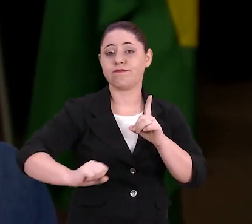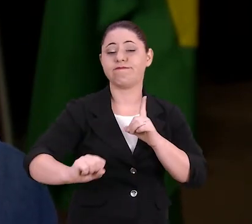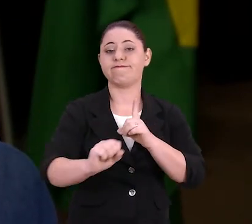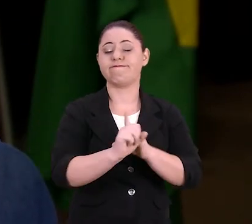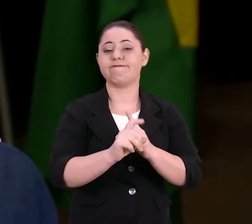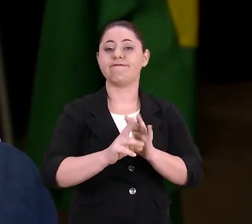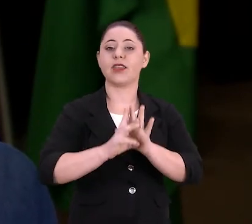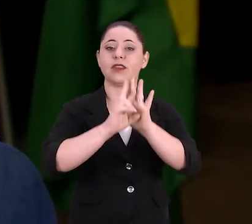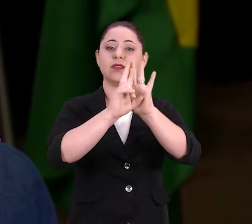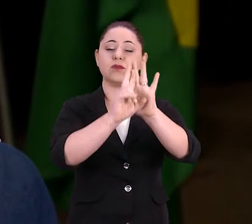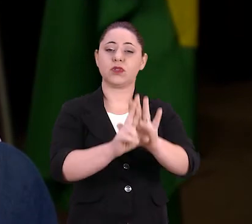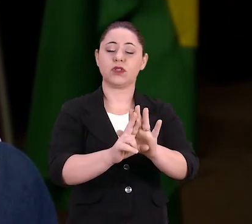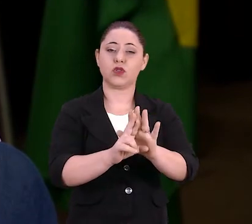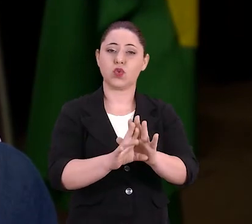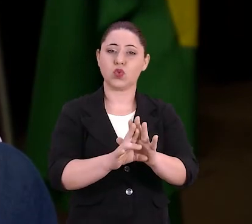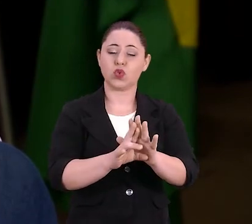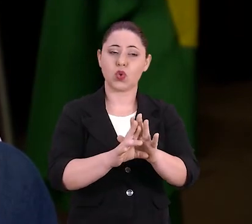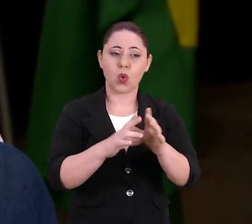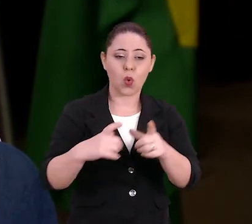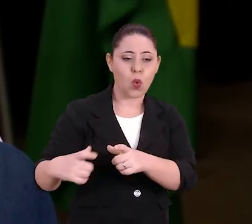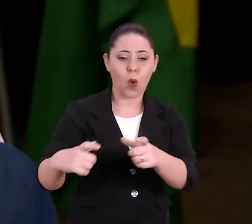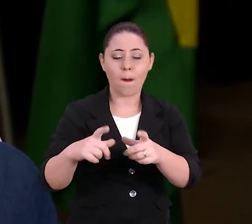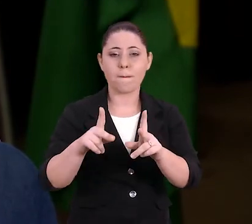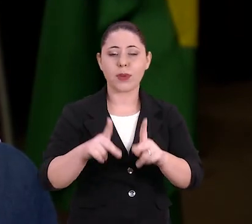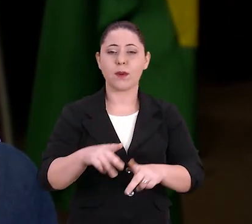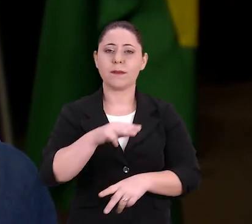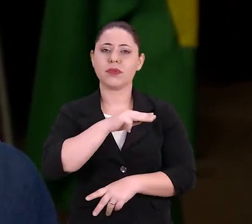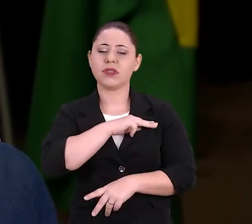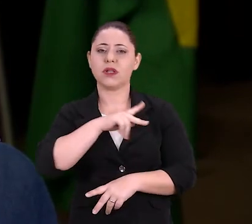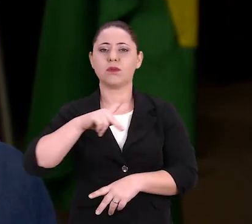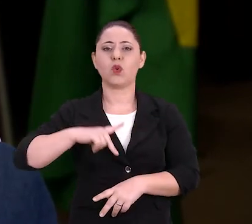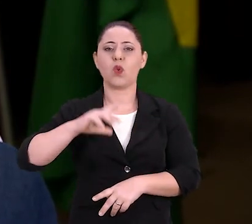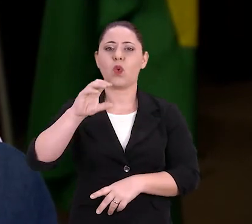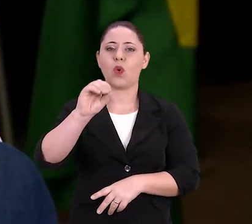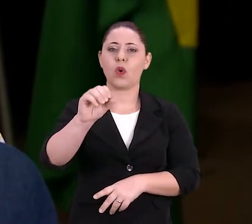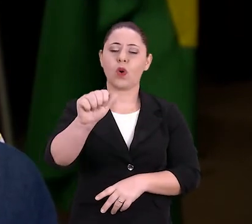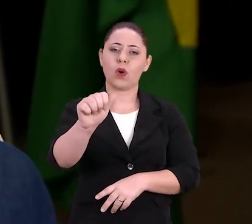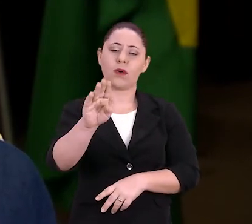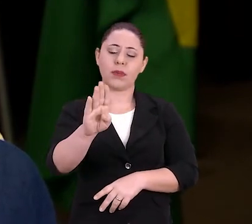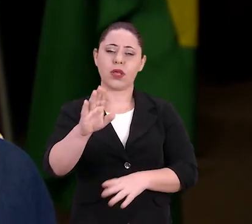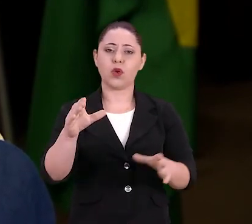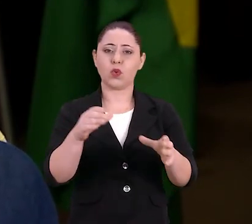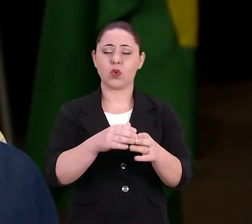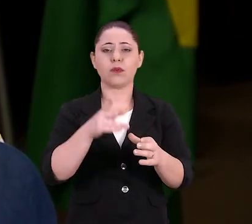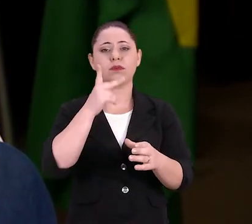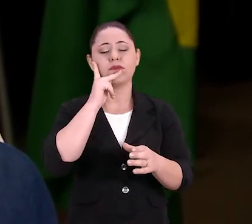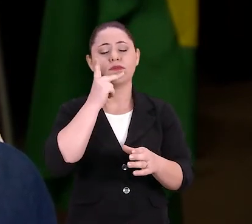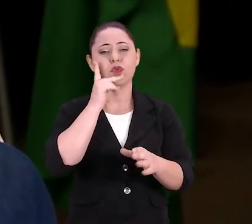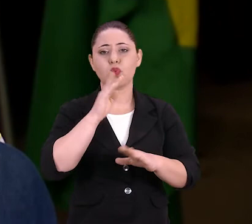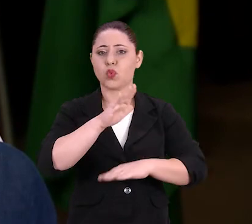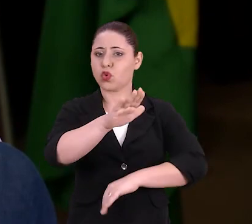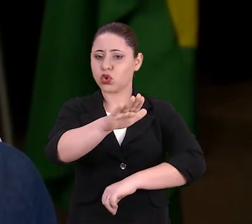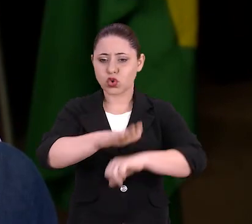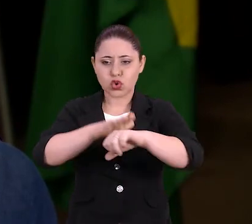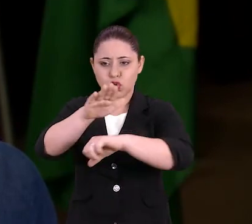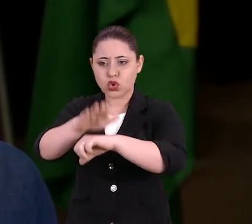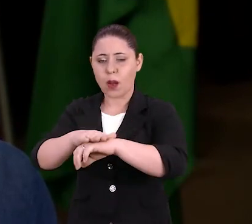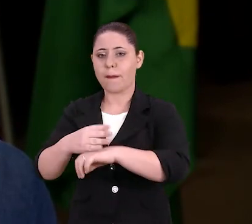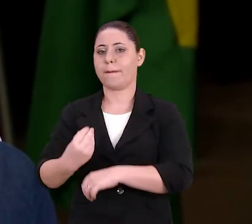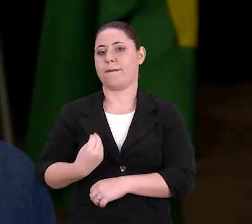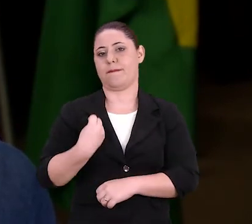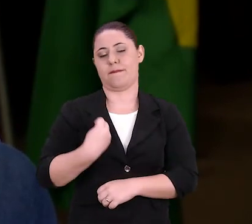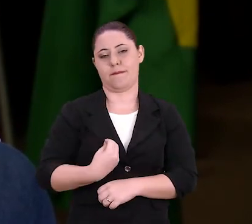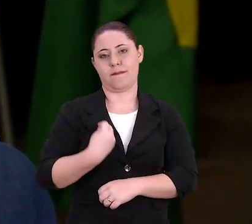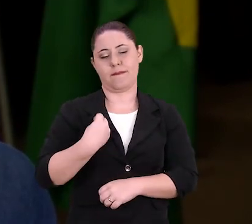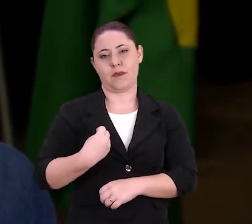sociedade. Os representantes dos órgãos públicos, Ministério Público, OAB, partidos políticos, todos são convocados a